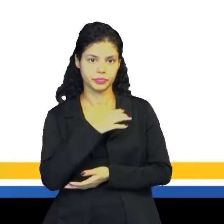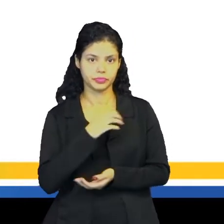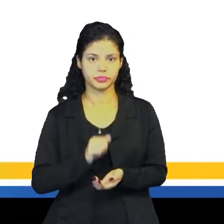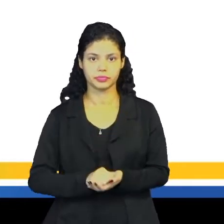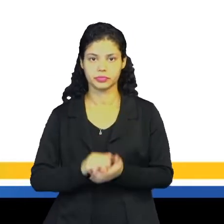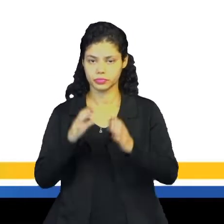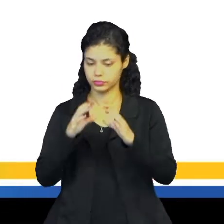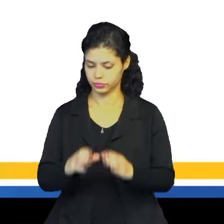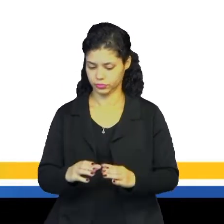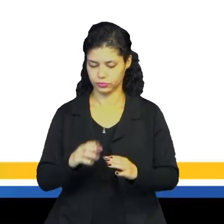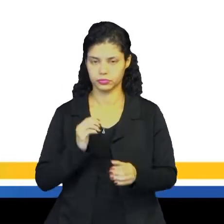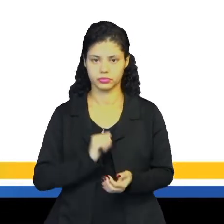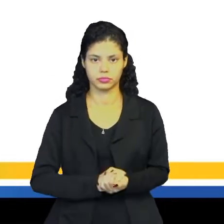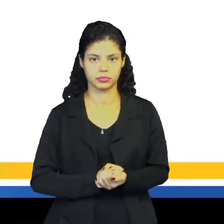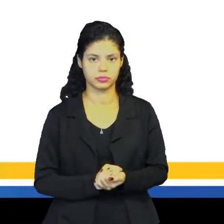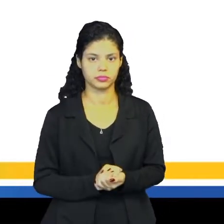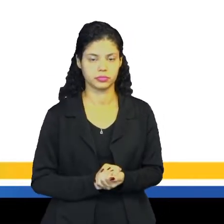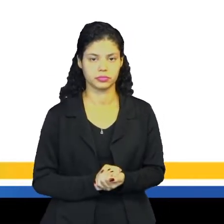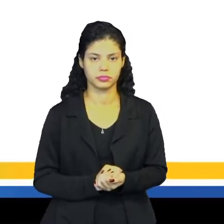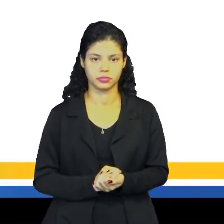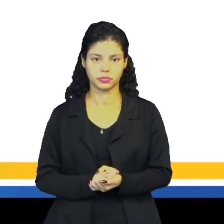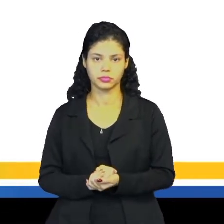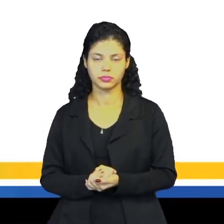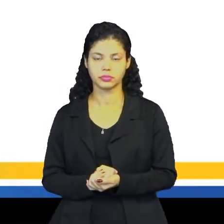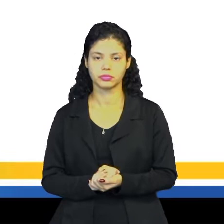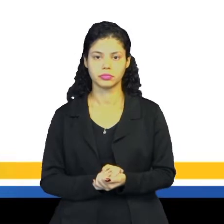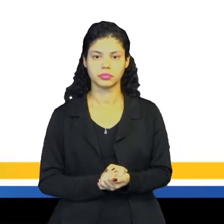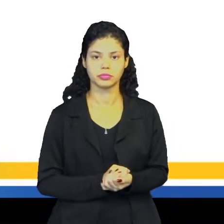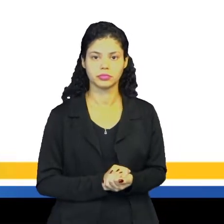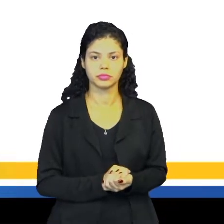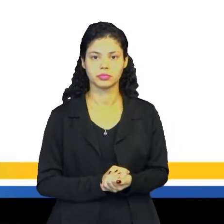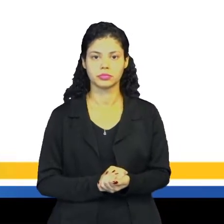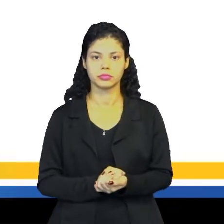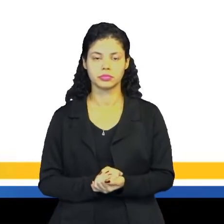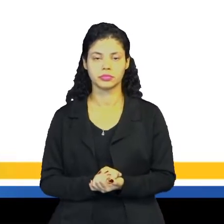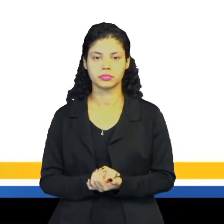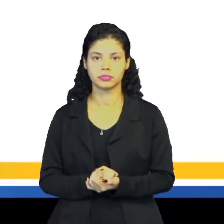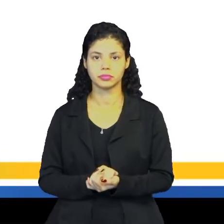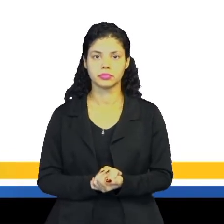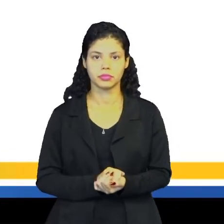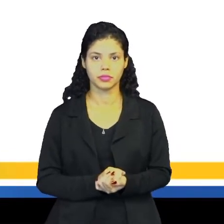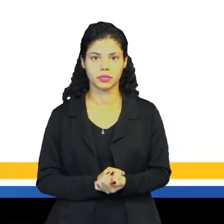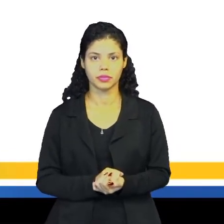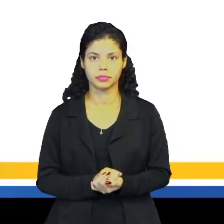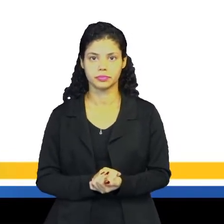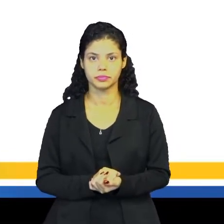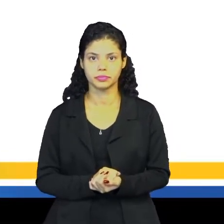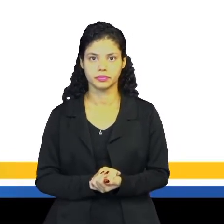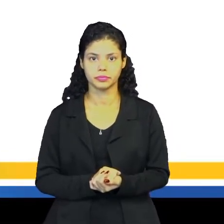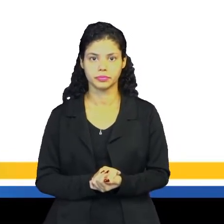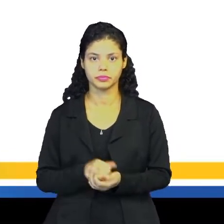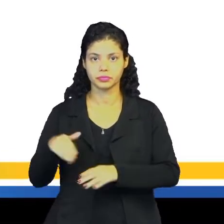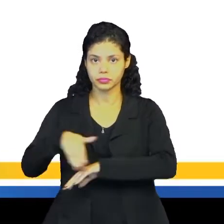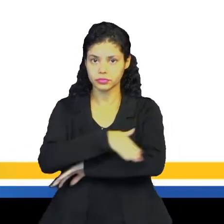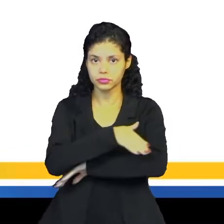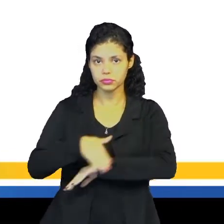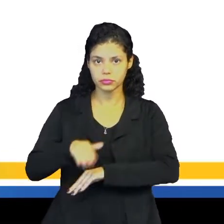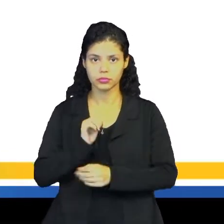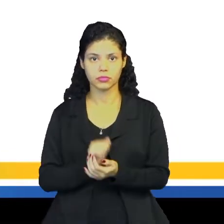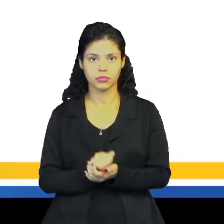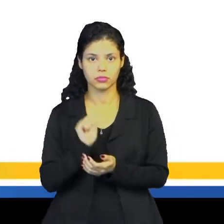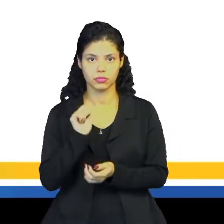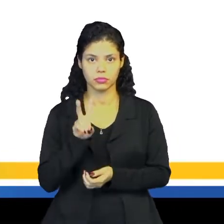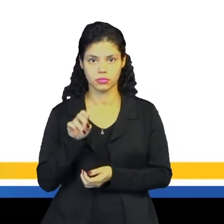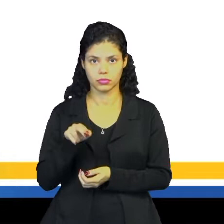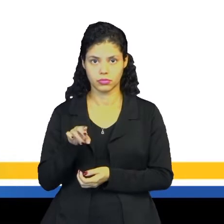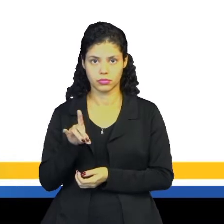cidades e bairros. O on, nós iremos falar sobre streets and avenues, no caso, ruas e